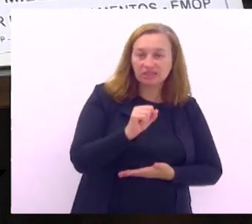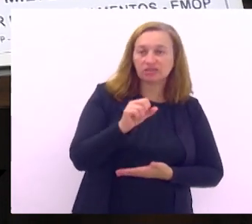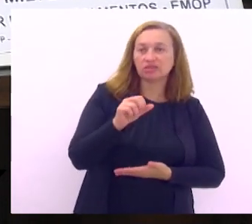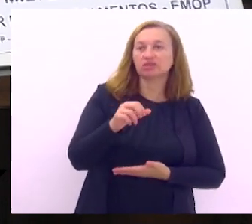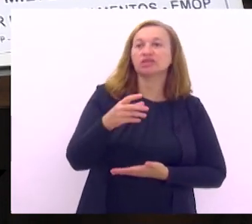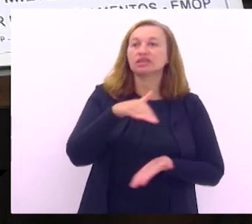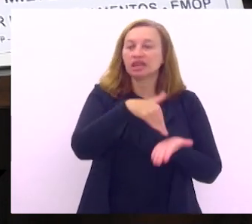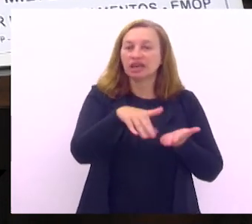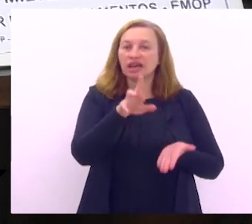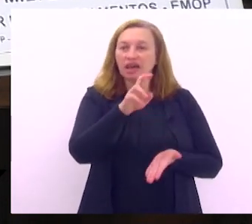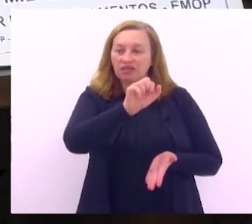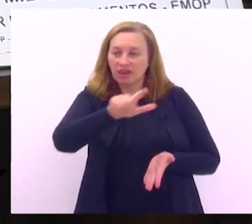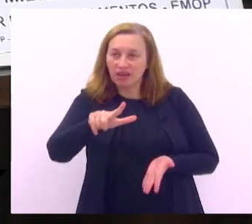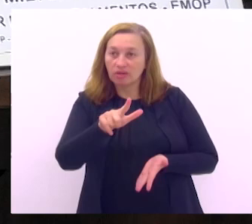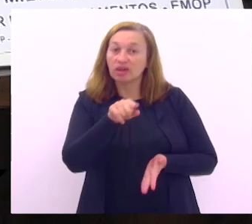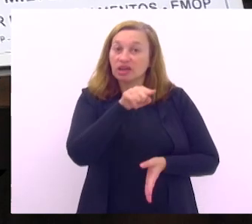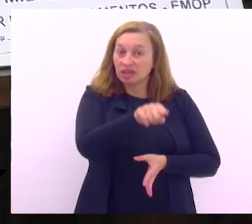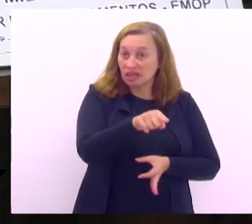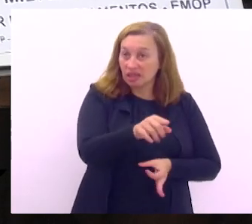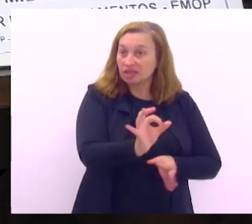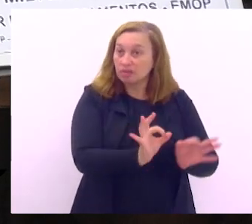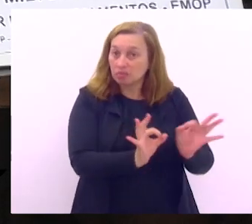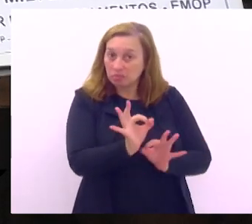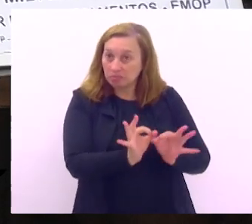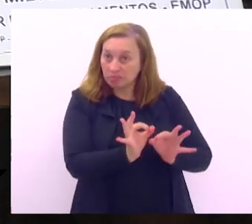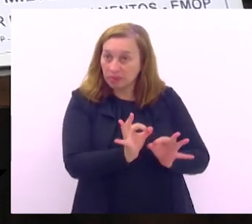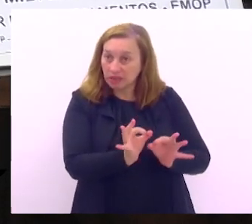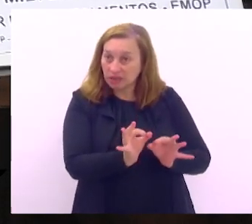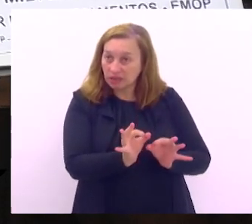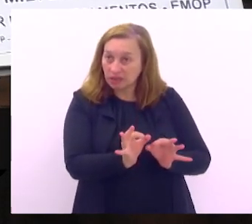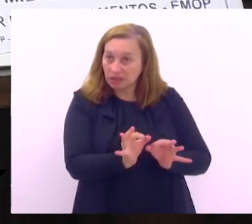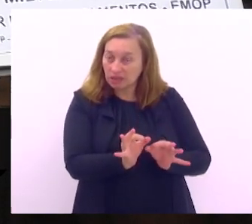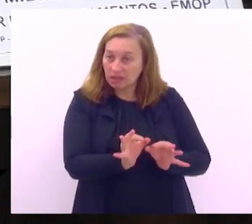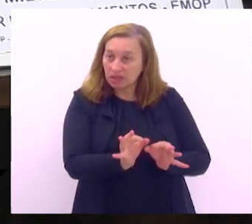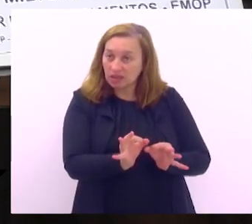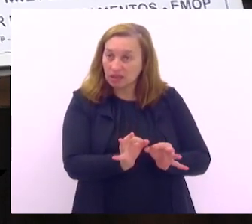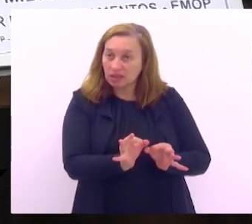esse projeto seja efetivamente